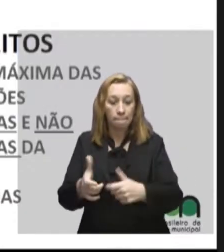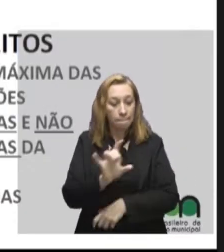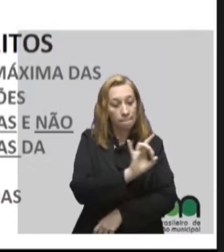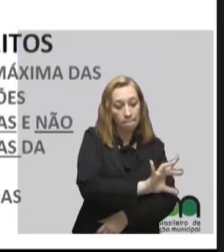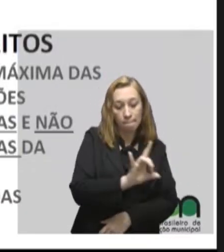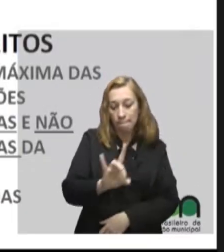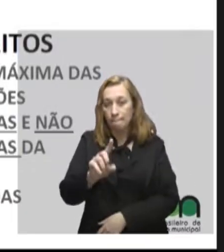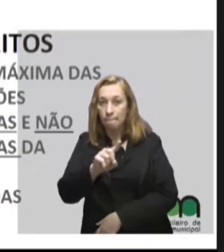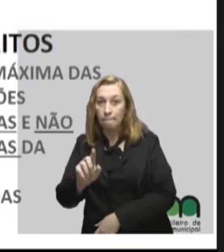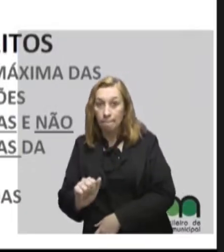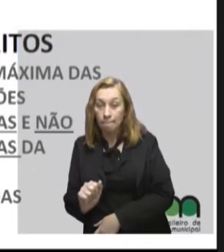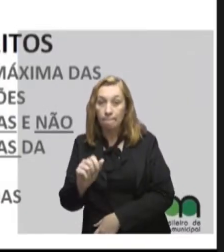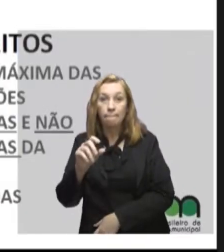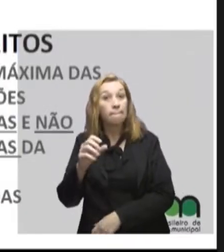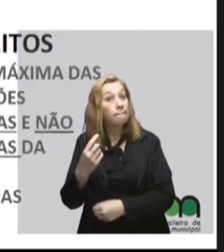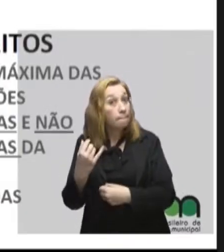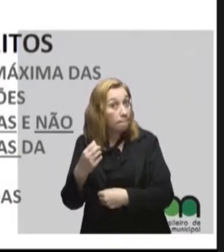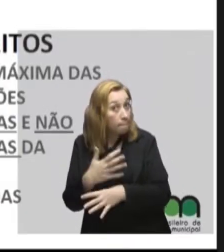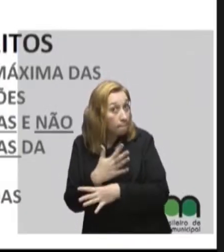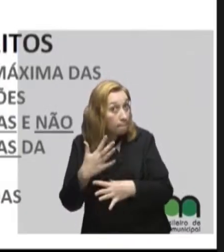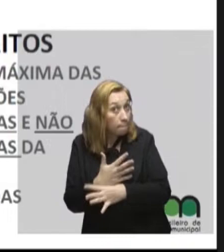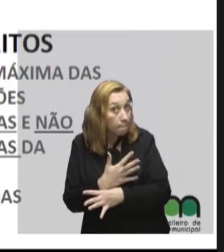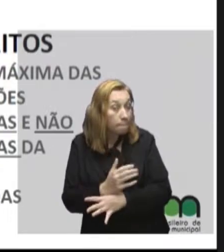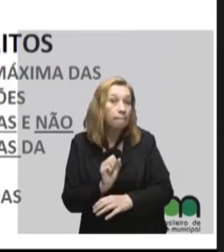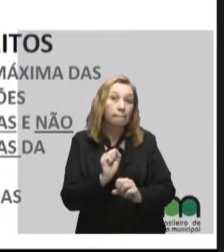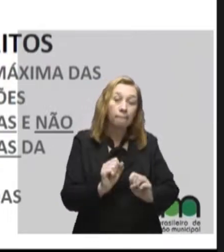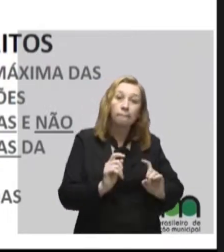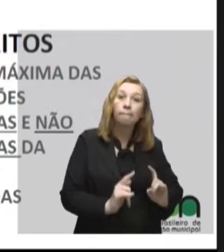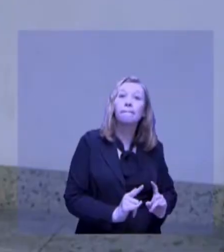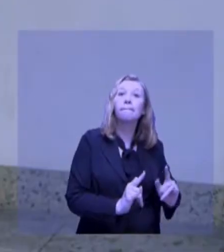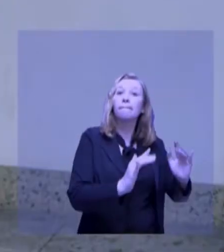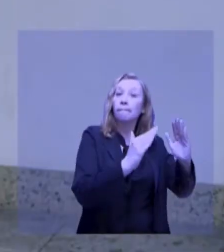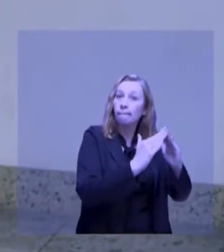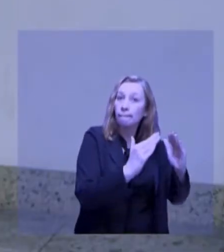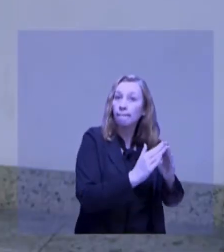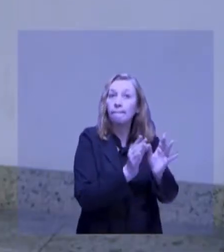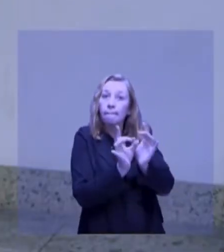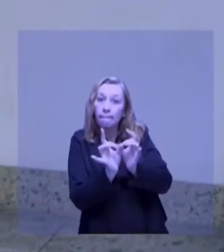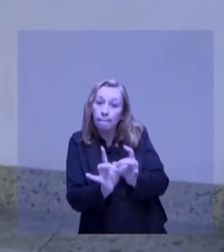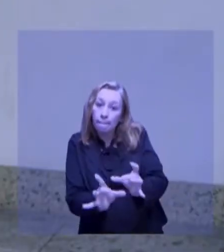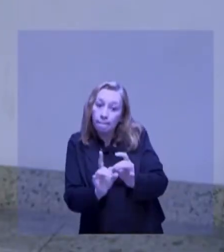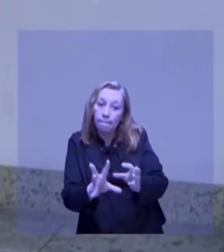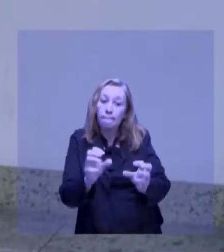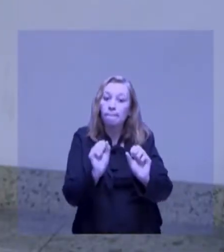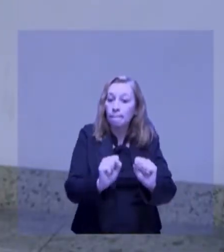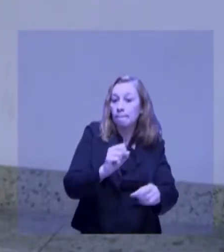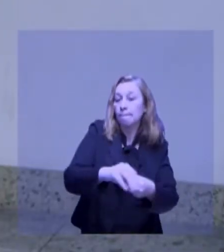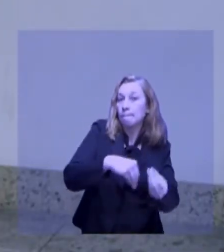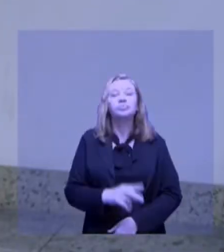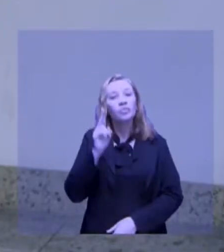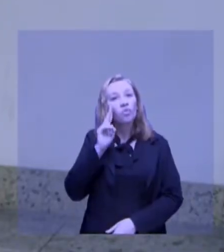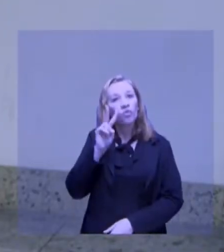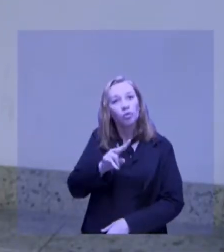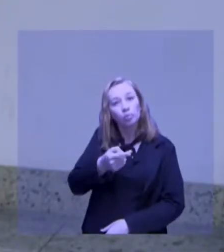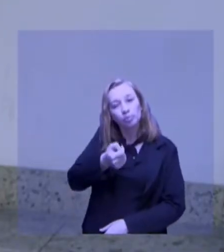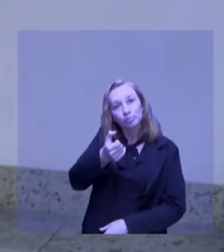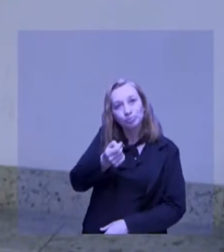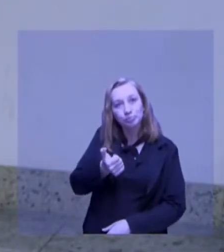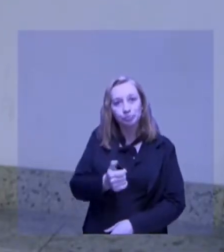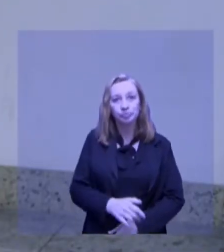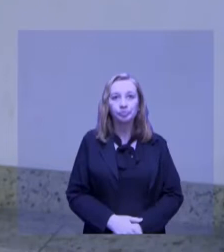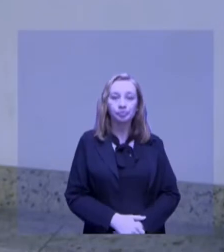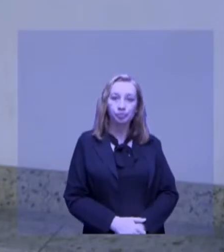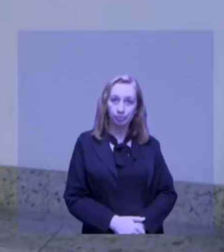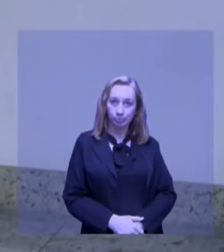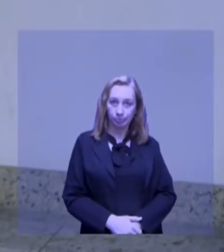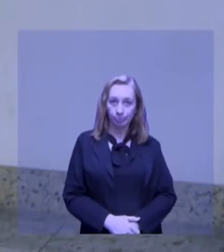em cada zona da cidade, se pode residencial, se pode comercial, se pode serviço, se pode tudo misturado, se não pode tudo misturado. E